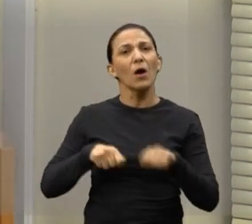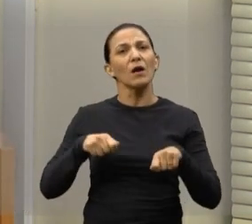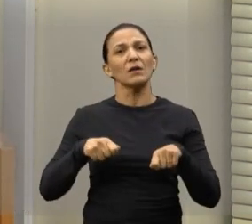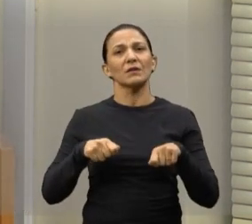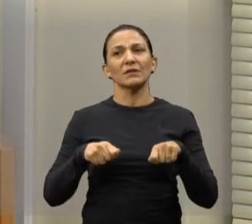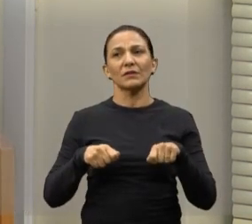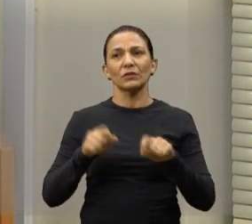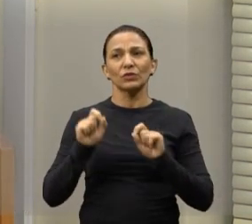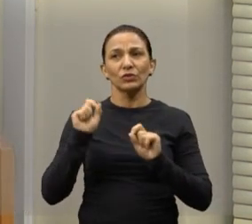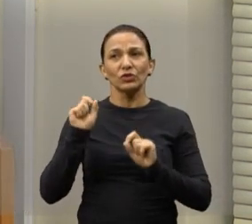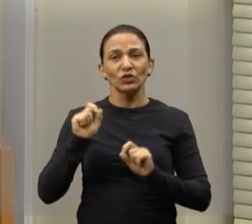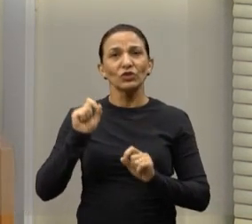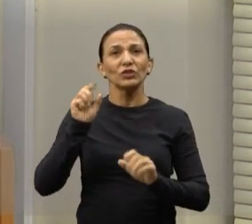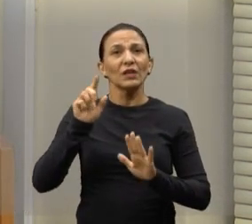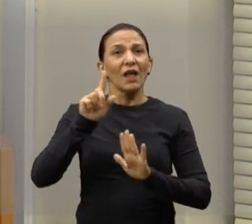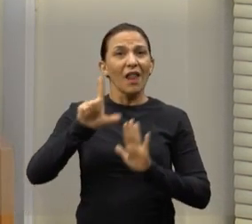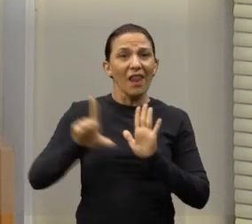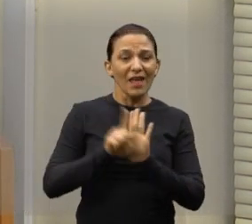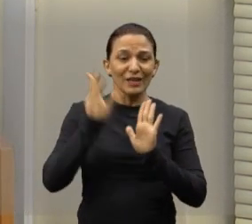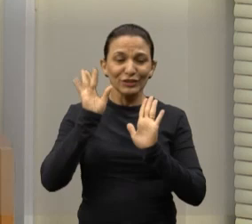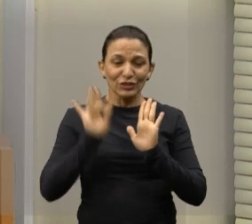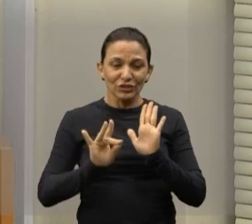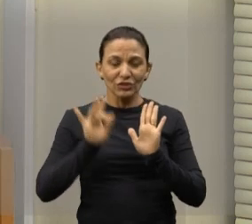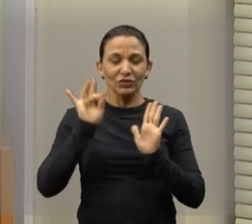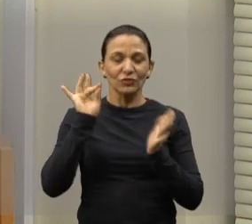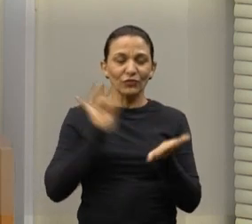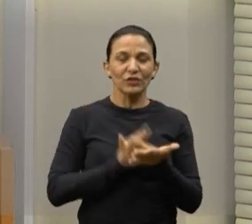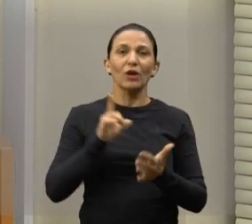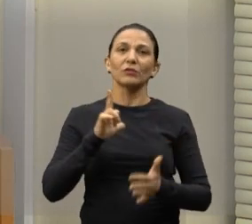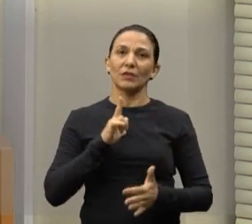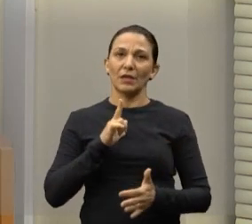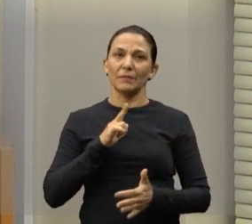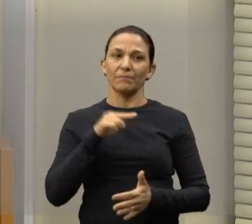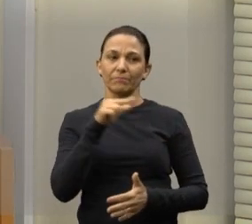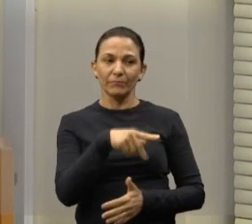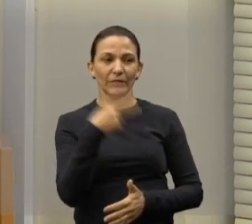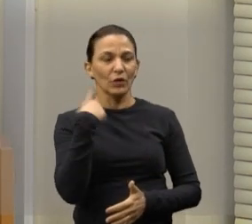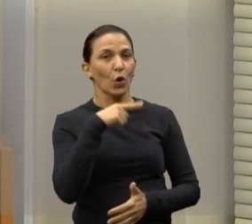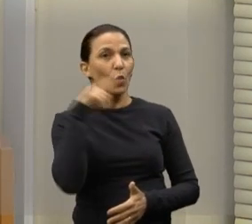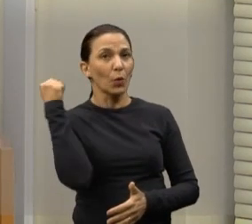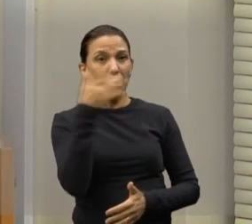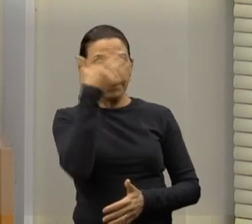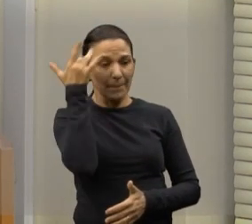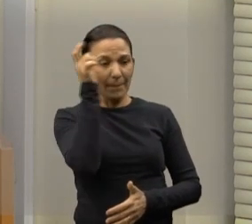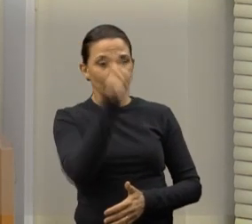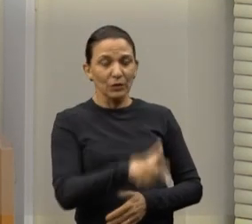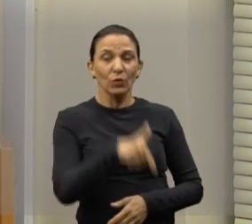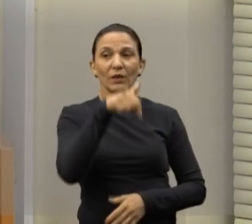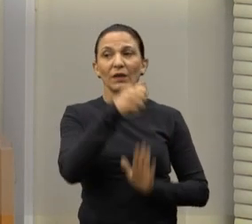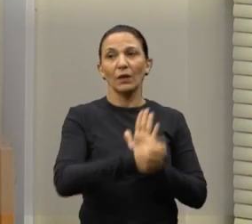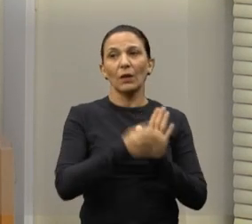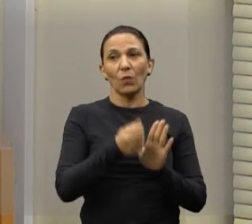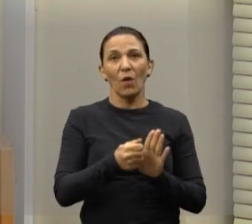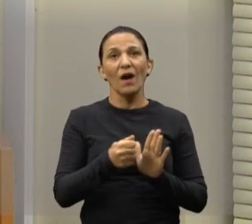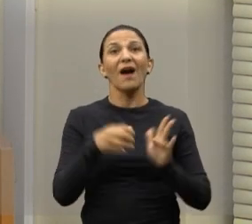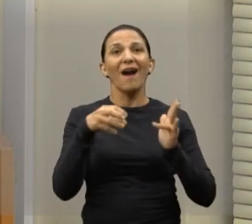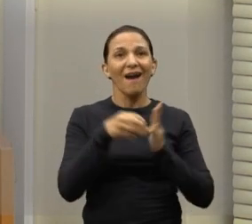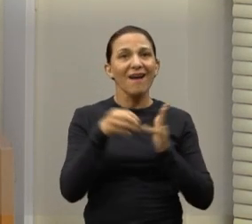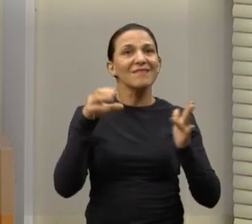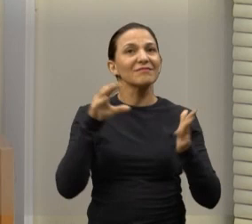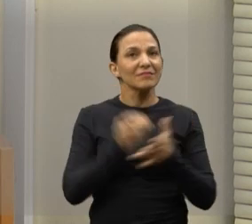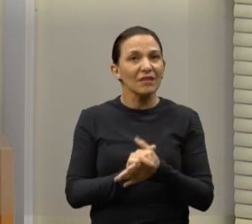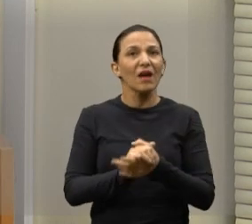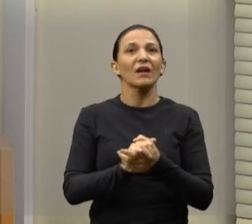execução você vereadora aluna inclusive é uma das pessoas dessa cidade que tem casamento